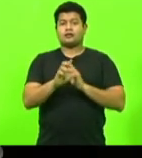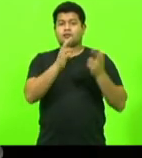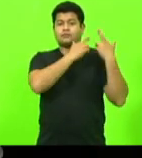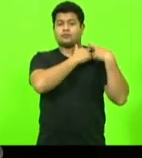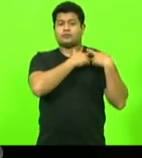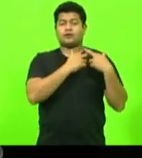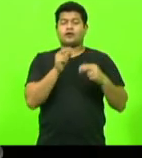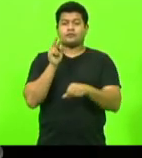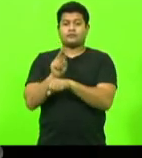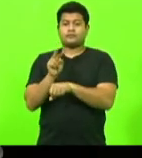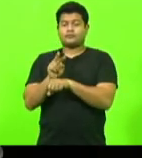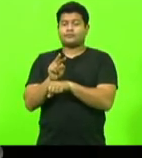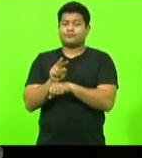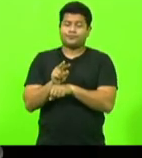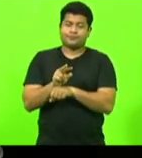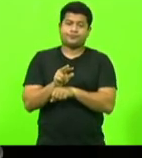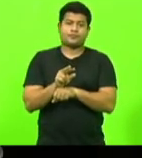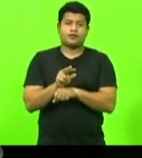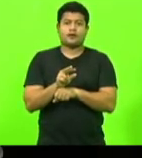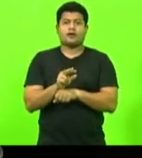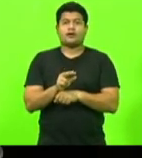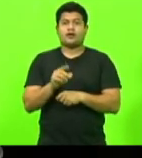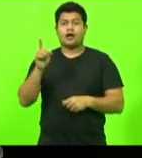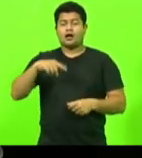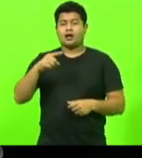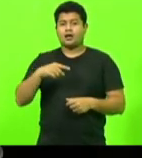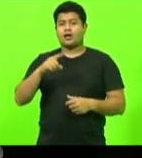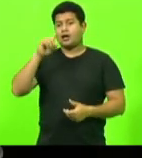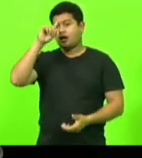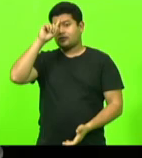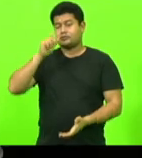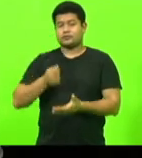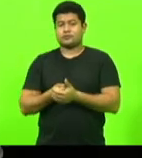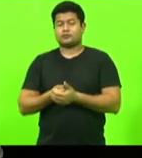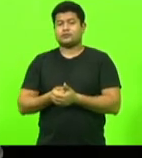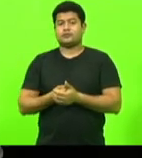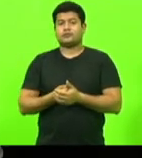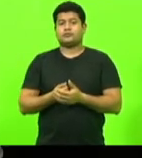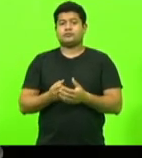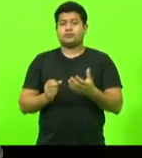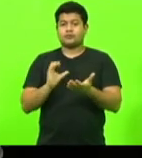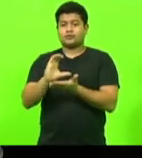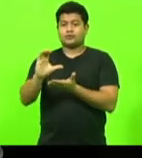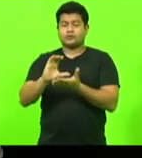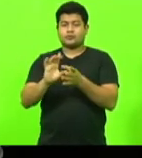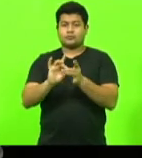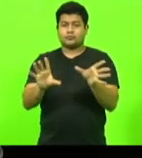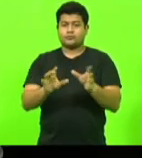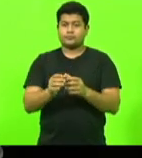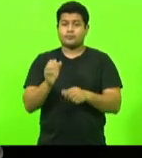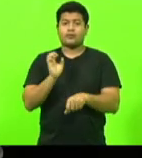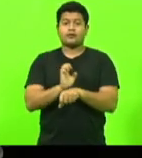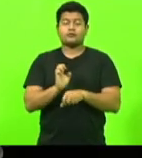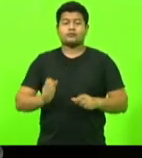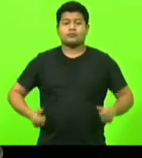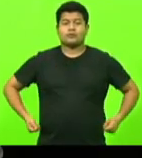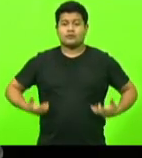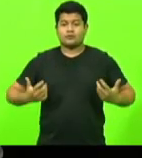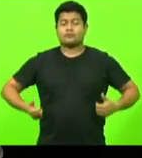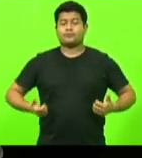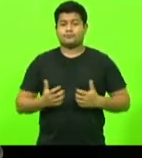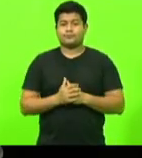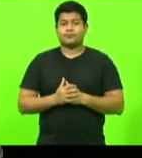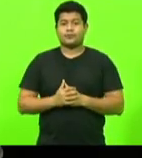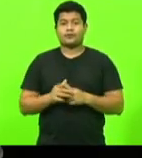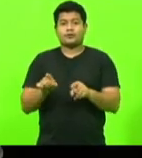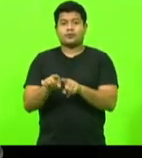são determinantes para o incremento de despesas no Estado. Além disso, o plano de cargos e